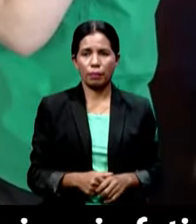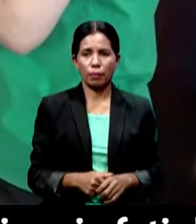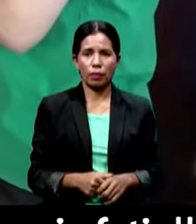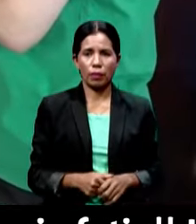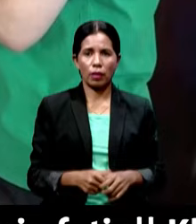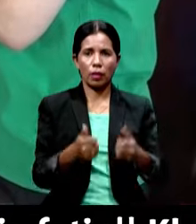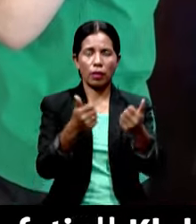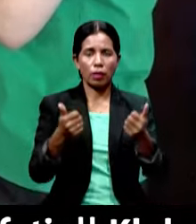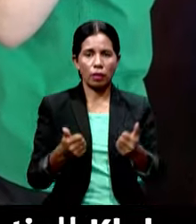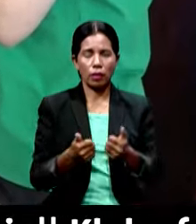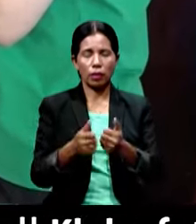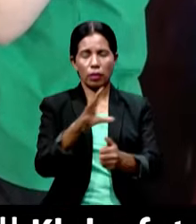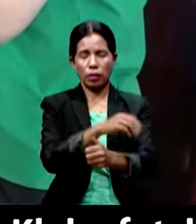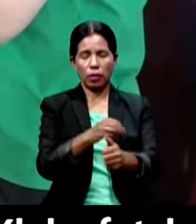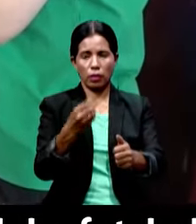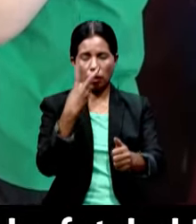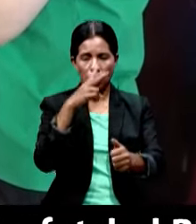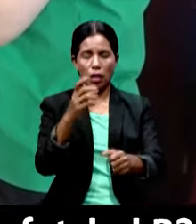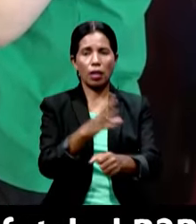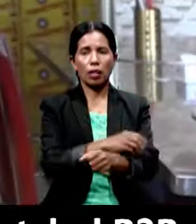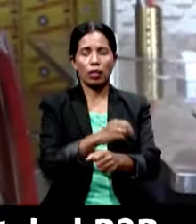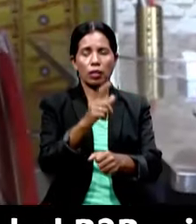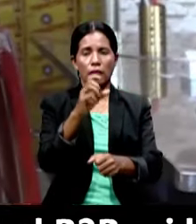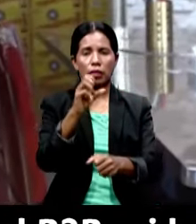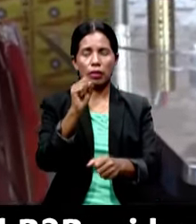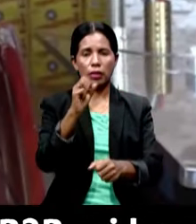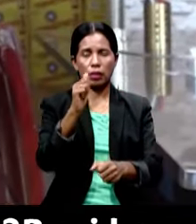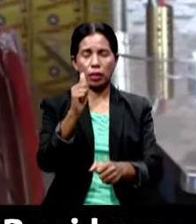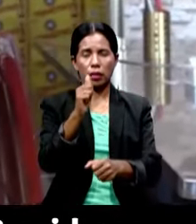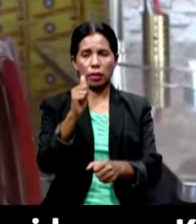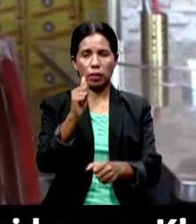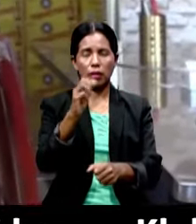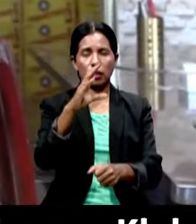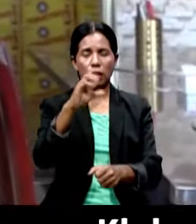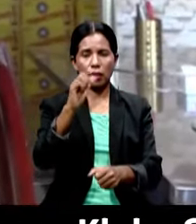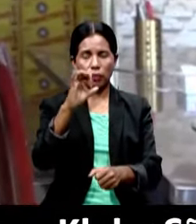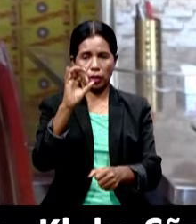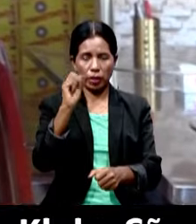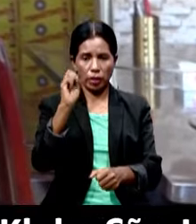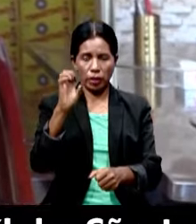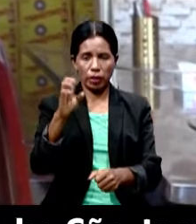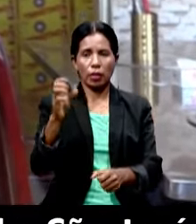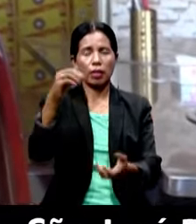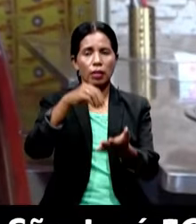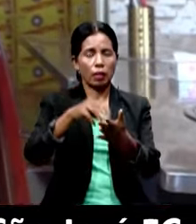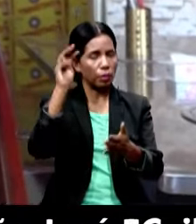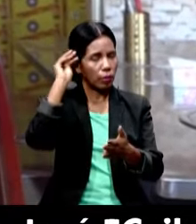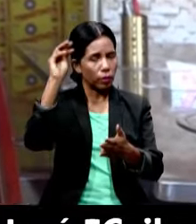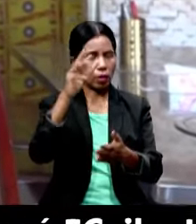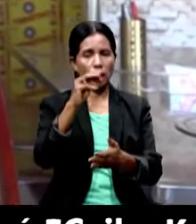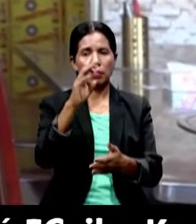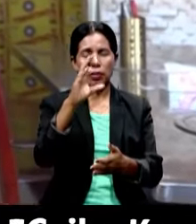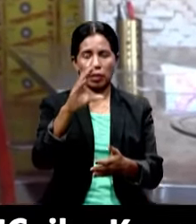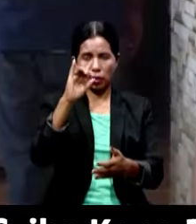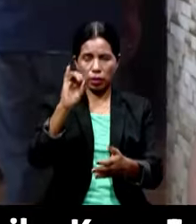Enquanto autorar a inspeção no fiscalização atividade sanitária no alimentar, Instituto Público ka AIFAESA IP deve tutelado ba Ministério Coordenador